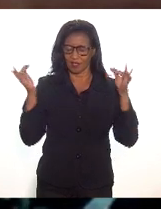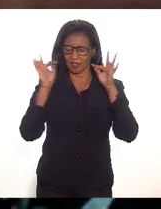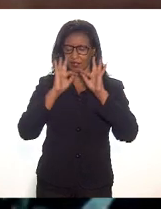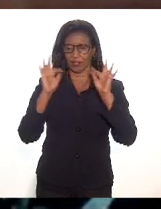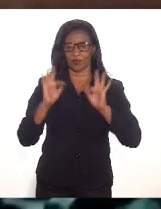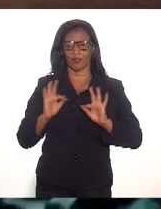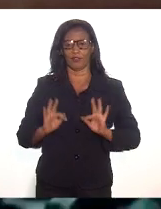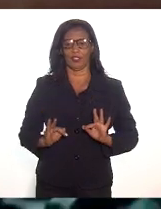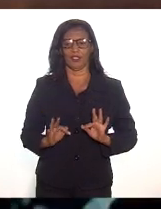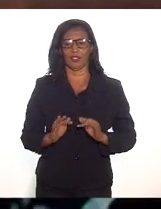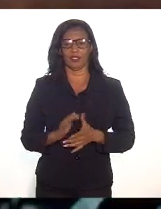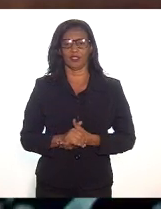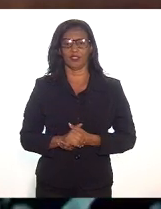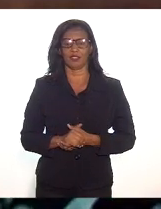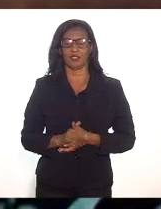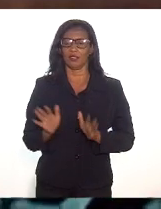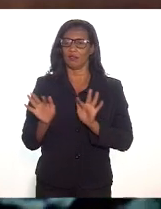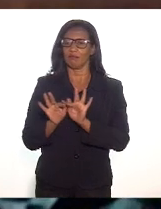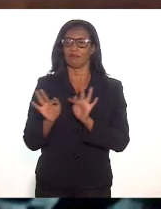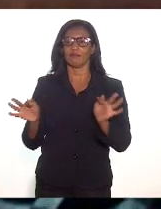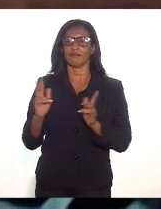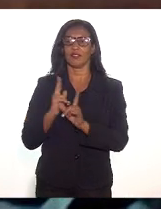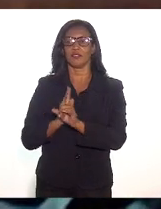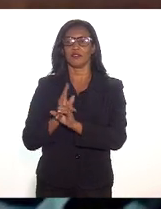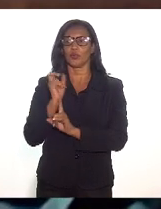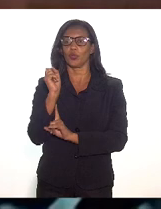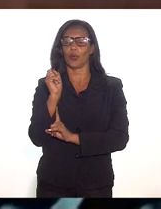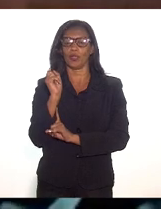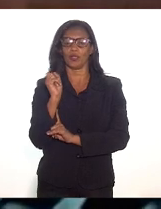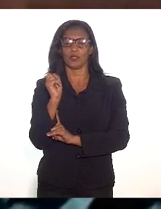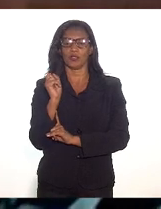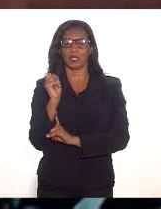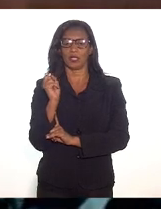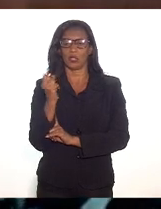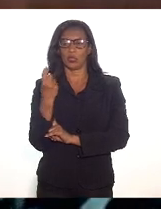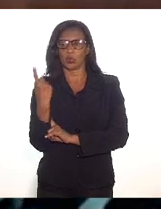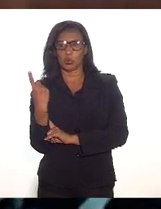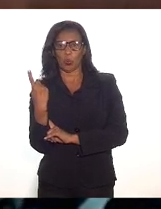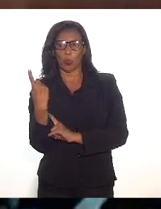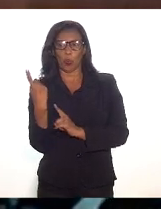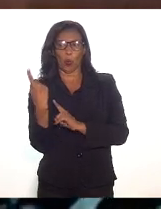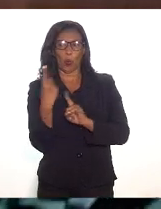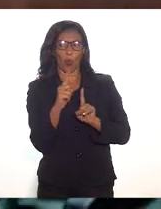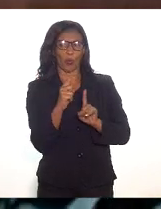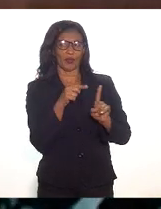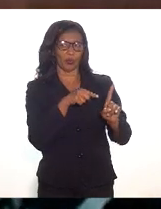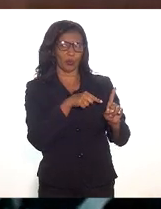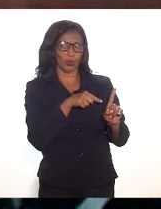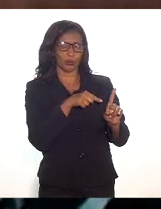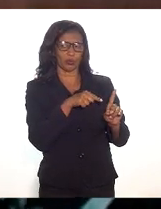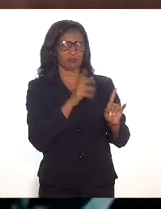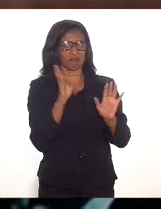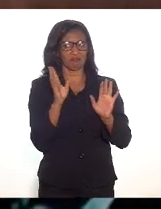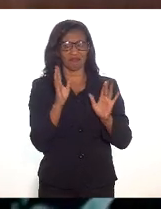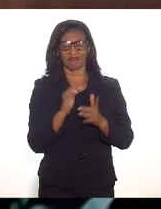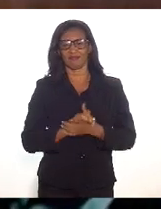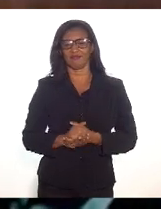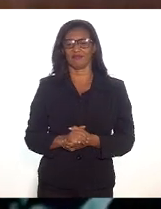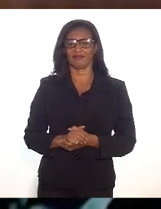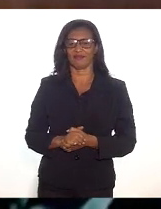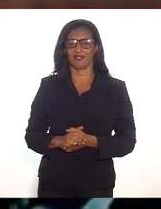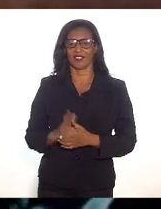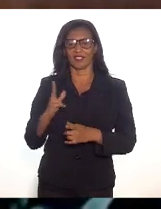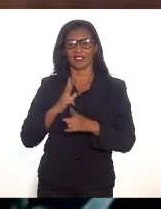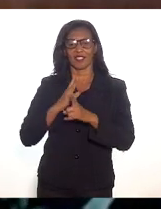porque não é simplesmente a vitória de uns contra outros, muito pelo contrário, né? É